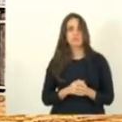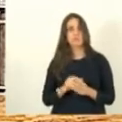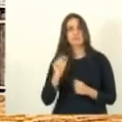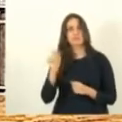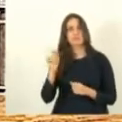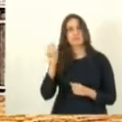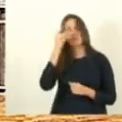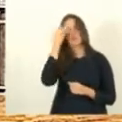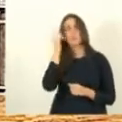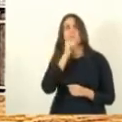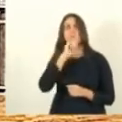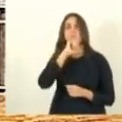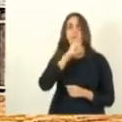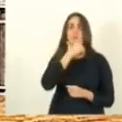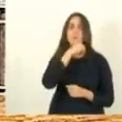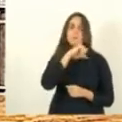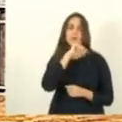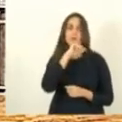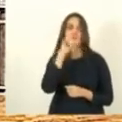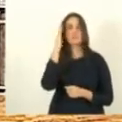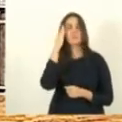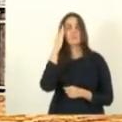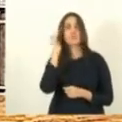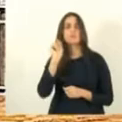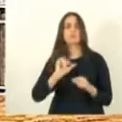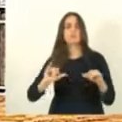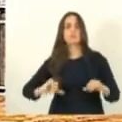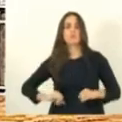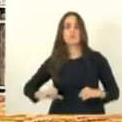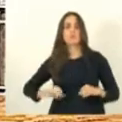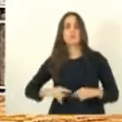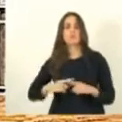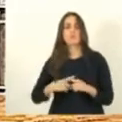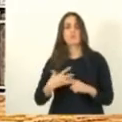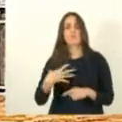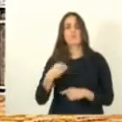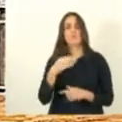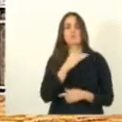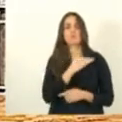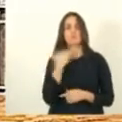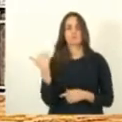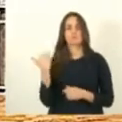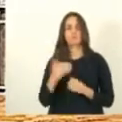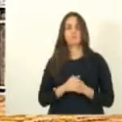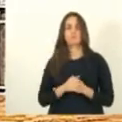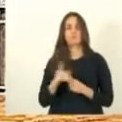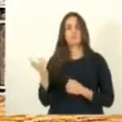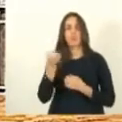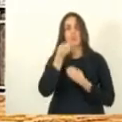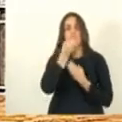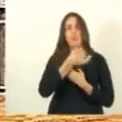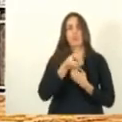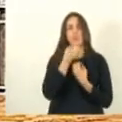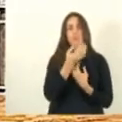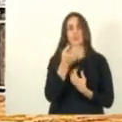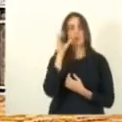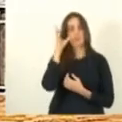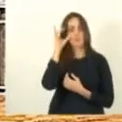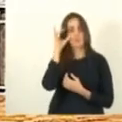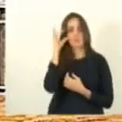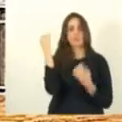é mãe, sabe o sofrimento de perder uma criança. E através do relato dela, ela compartilhou